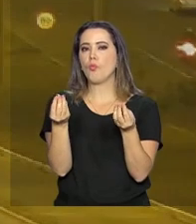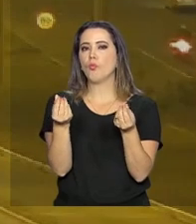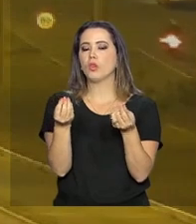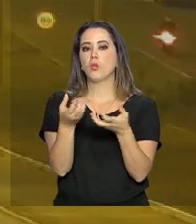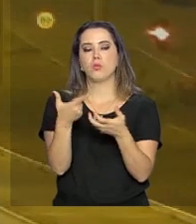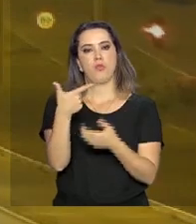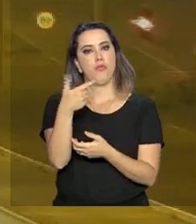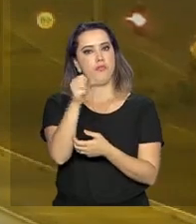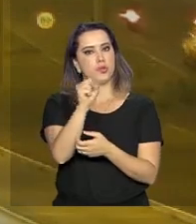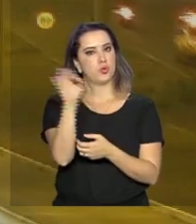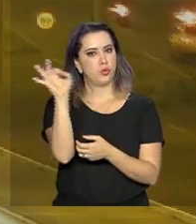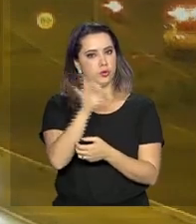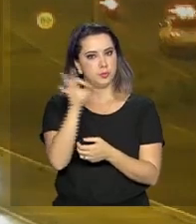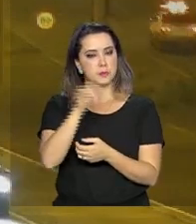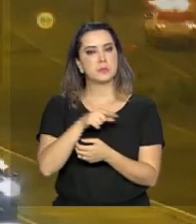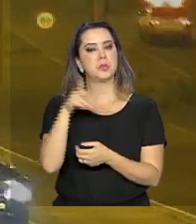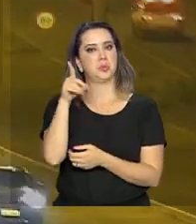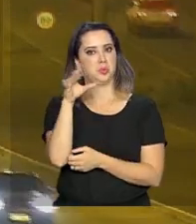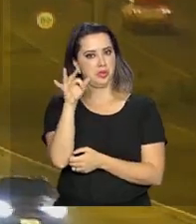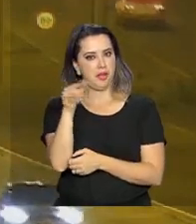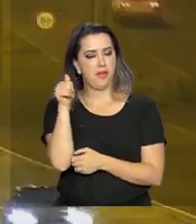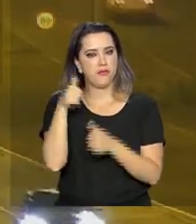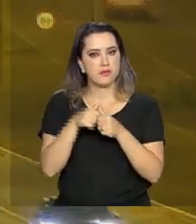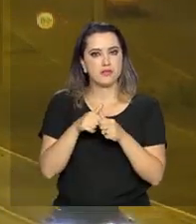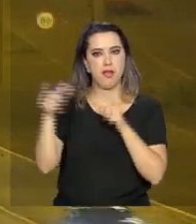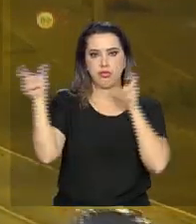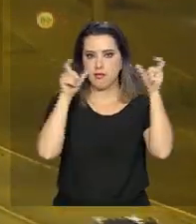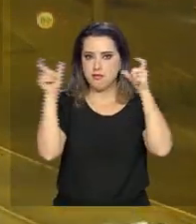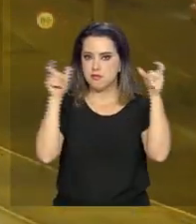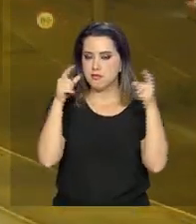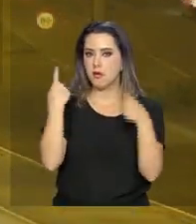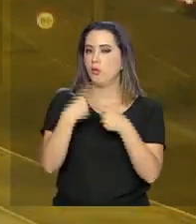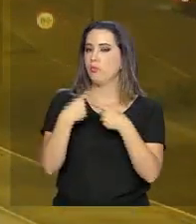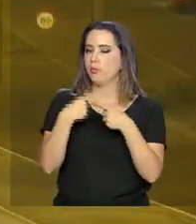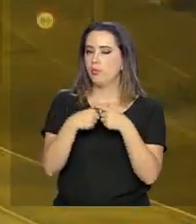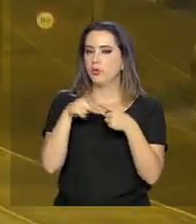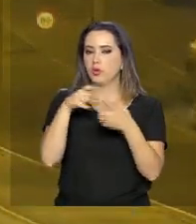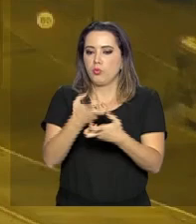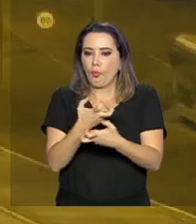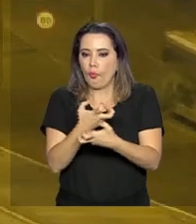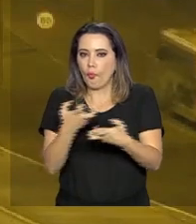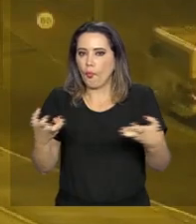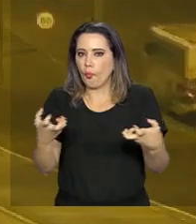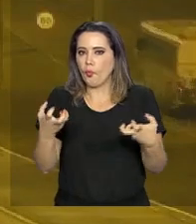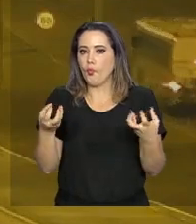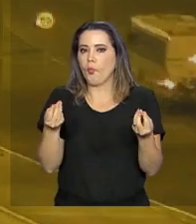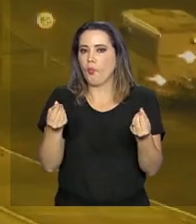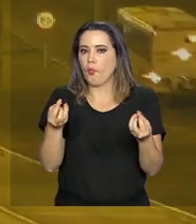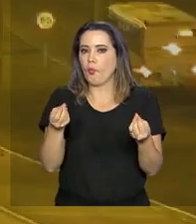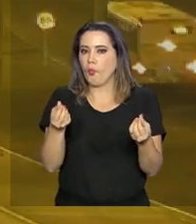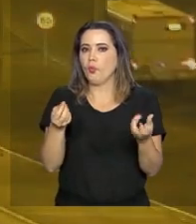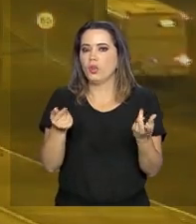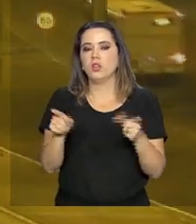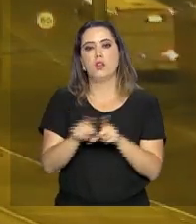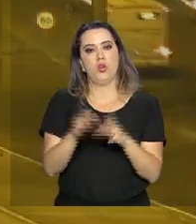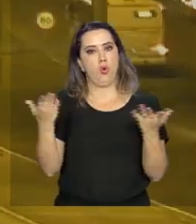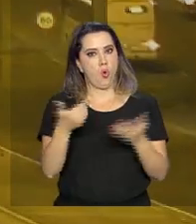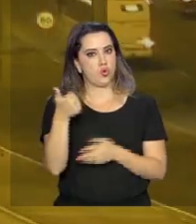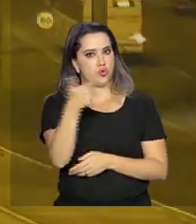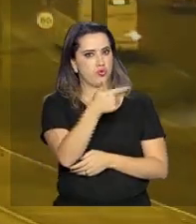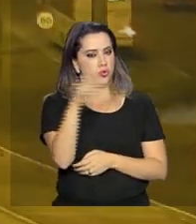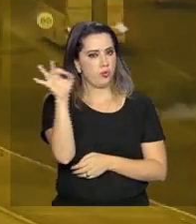o distrito federal está em estado de emergência por causa da baixa umidade que hoje durante a tarde chegou aos